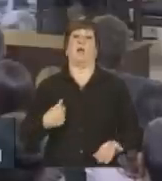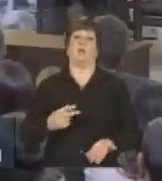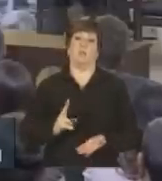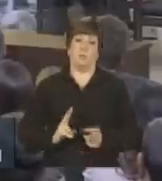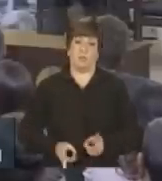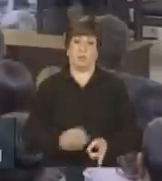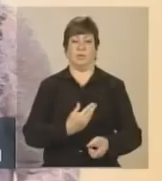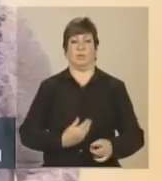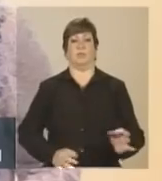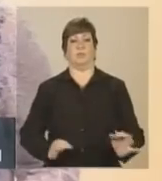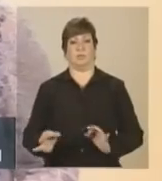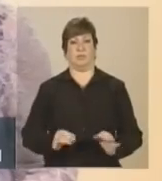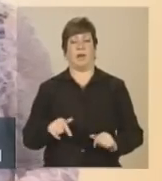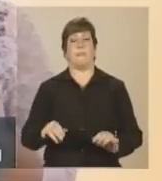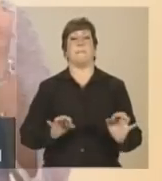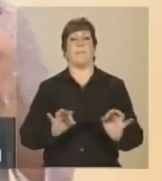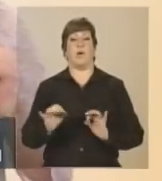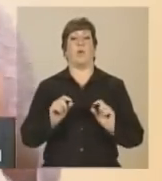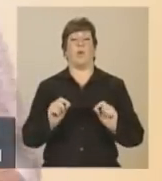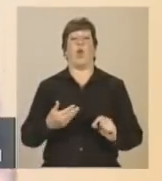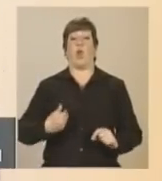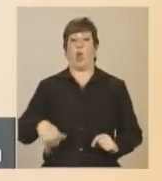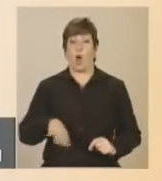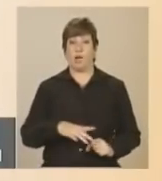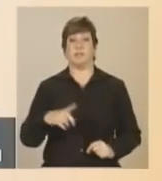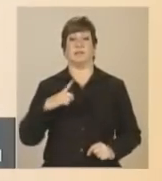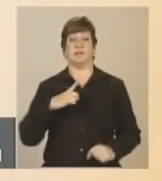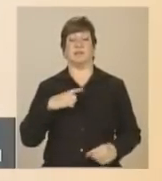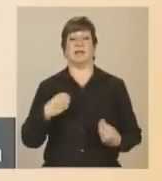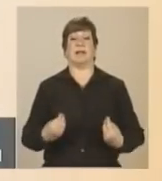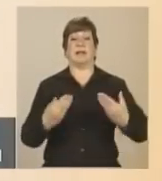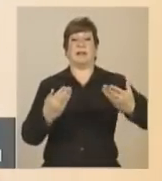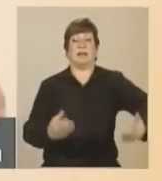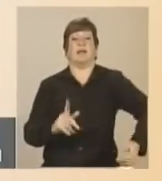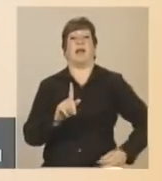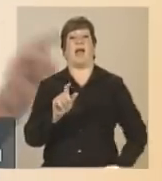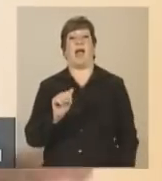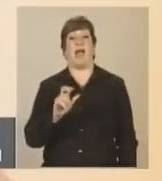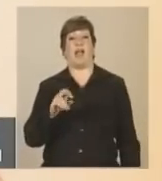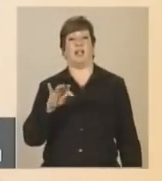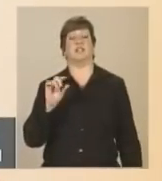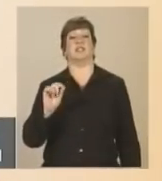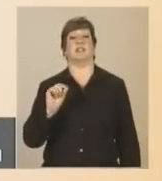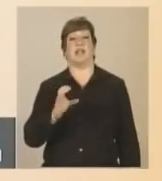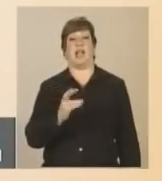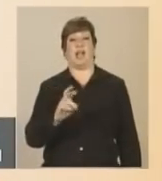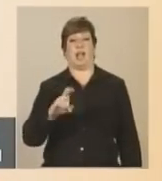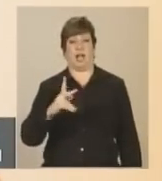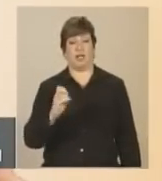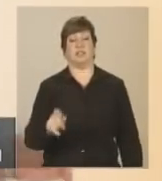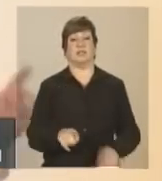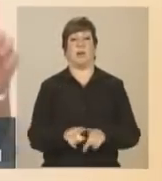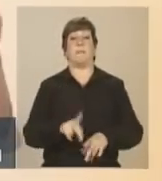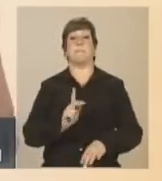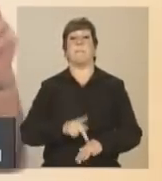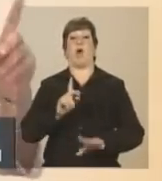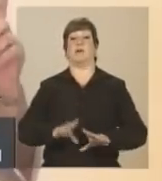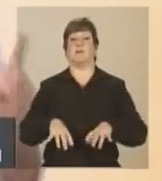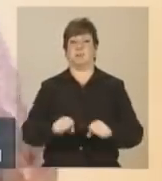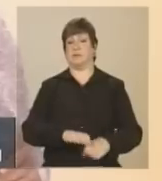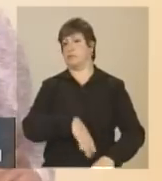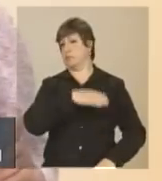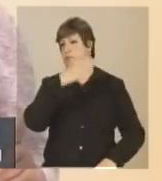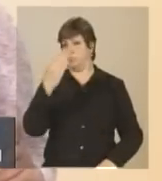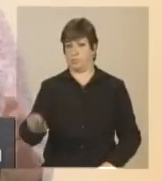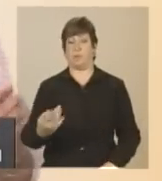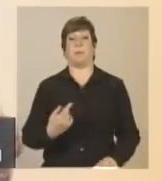projeto de que nós teríamos de garantir a educação da creche ao pós-graduação. Porque é muito